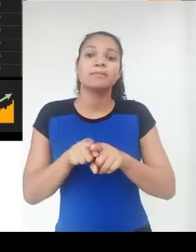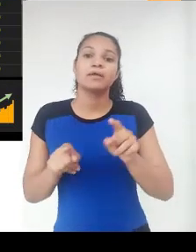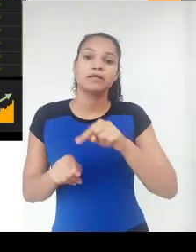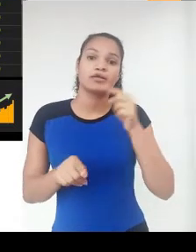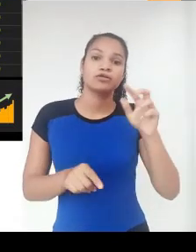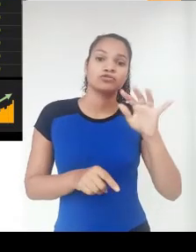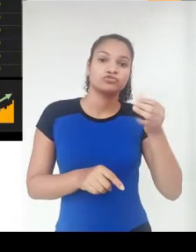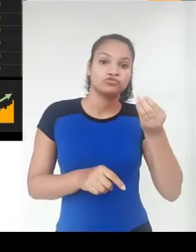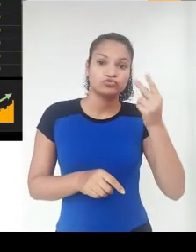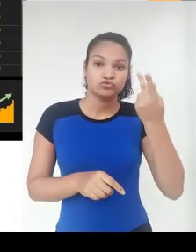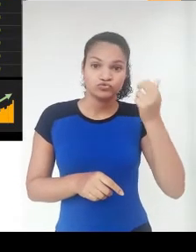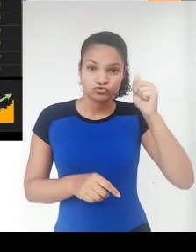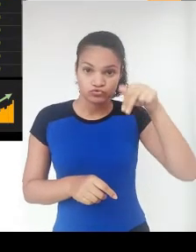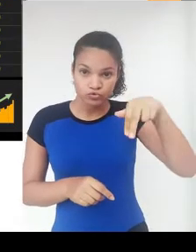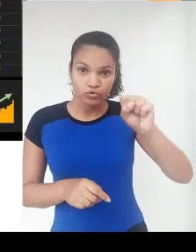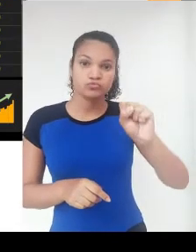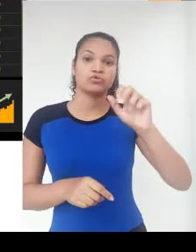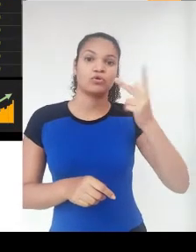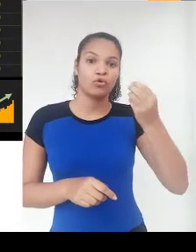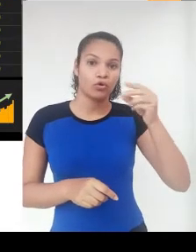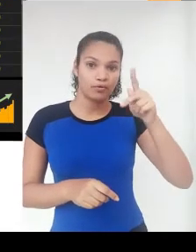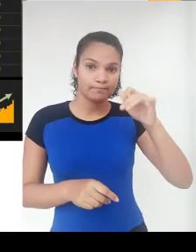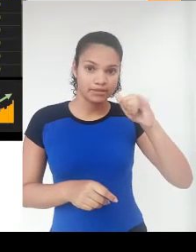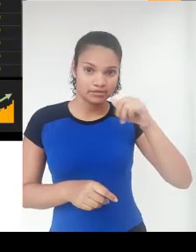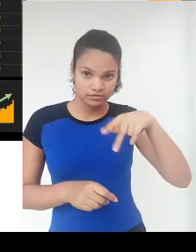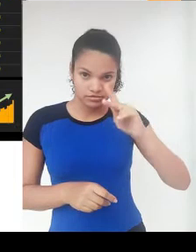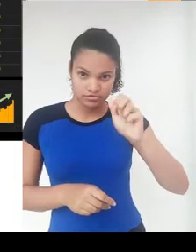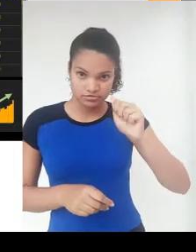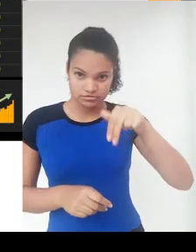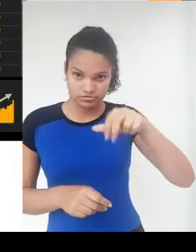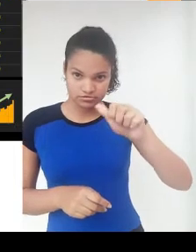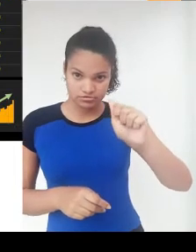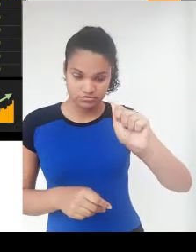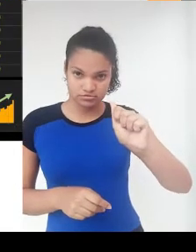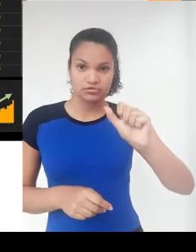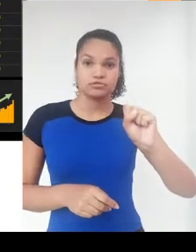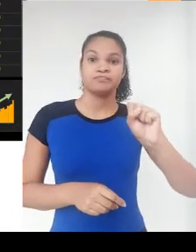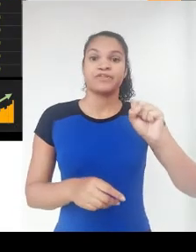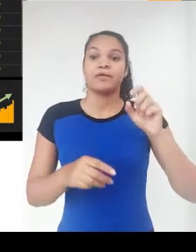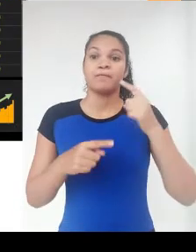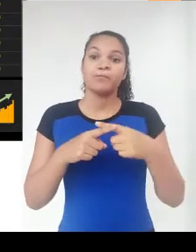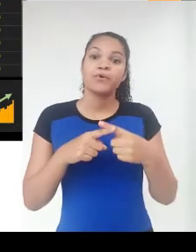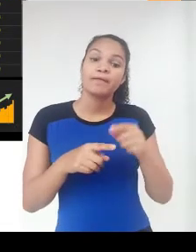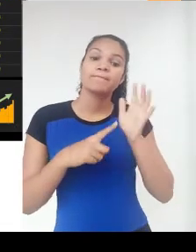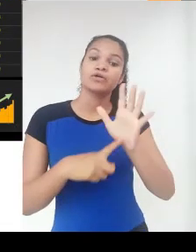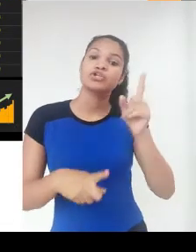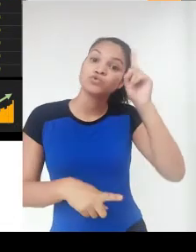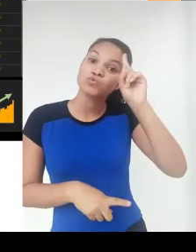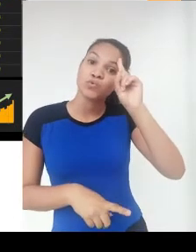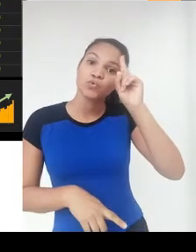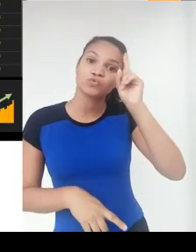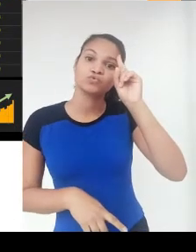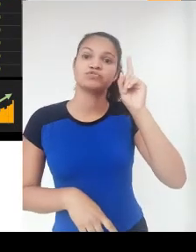Johns Hopkins, que é uma universidade nos Estados Unidos, que mostra gradativamente, todos os dias, essas informações são do